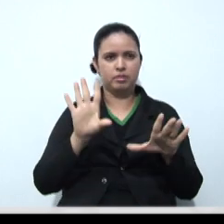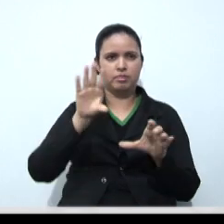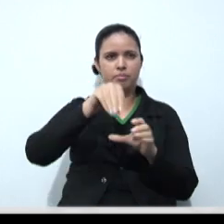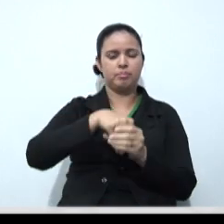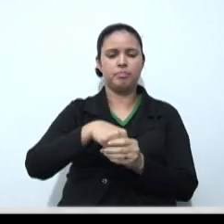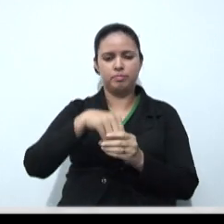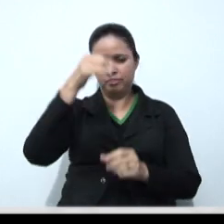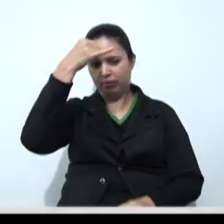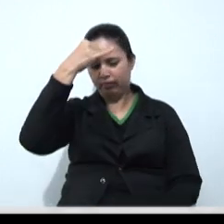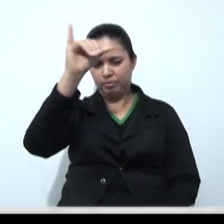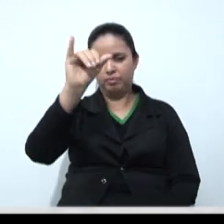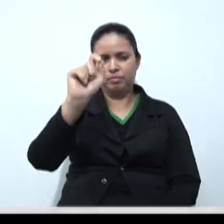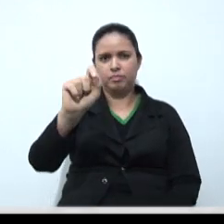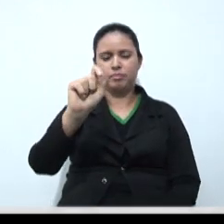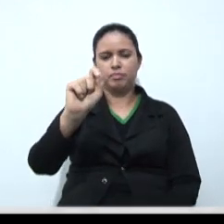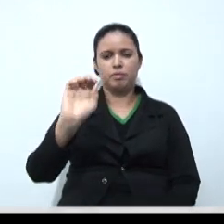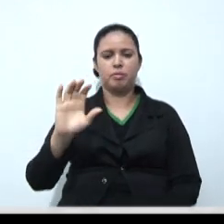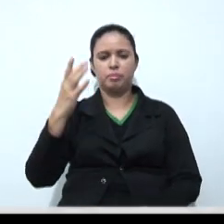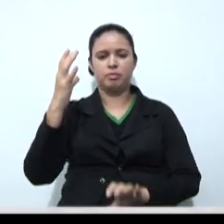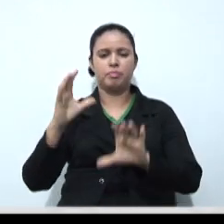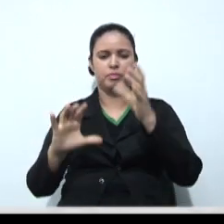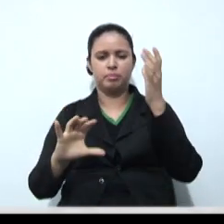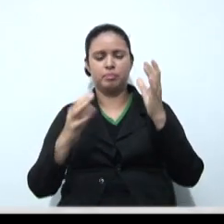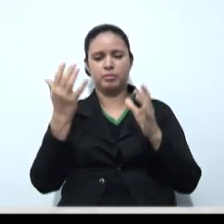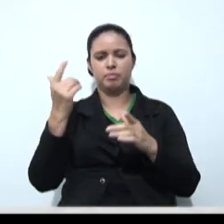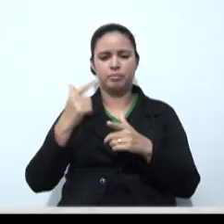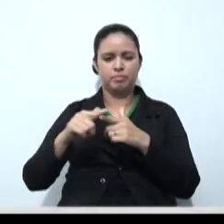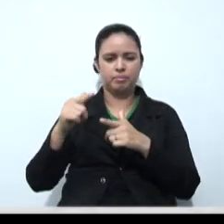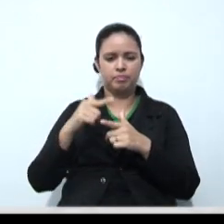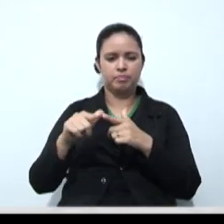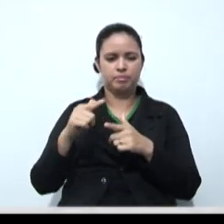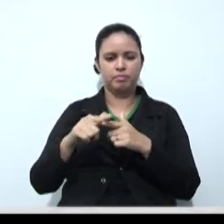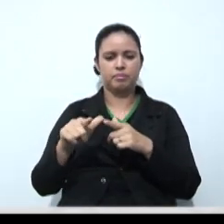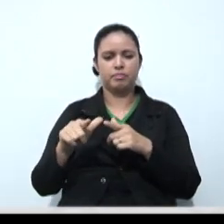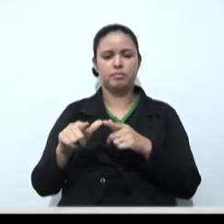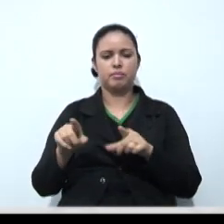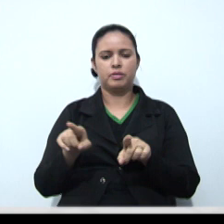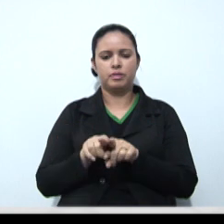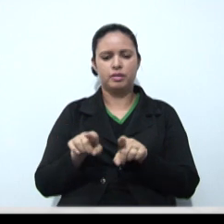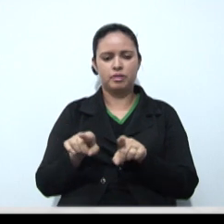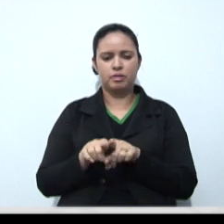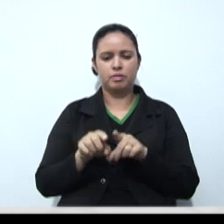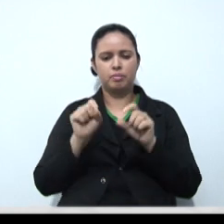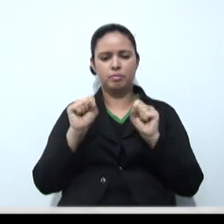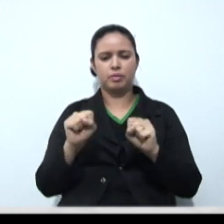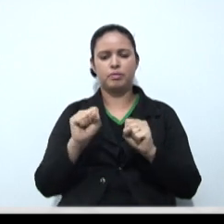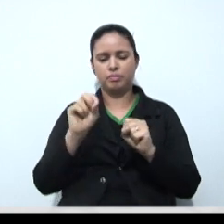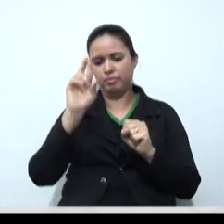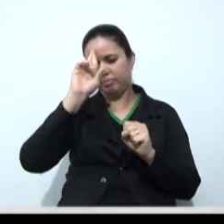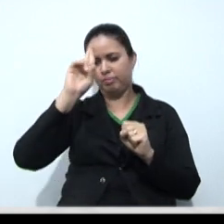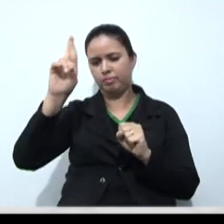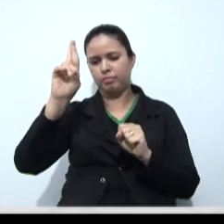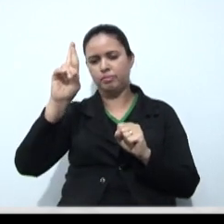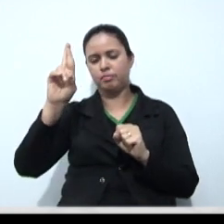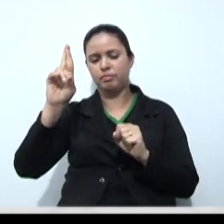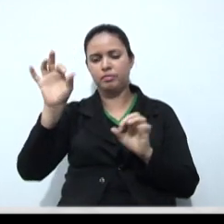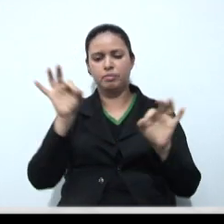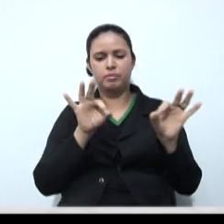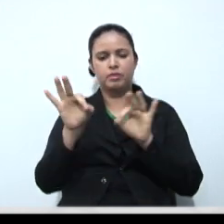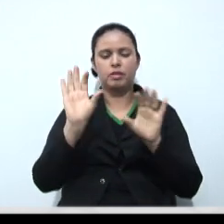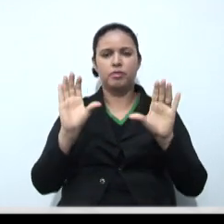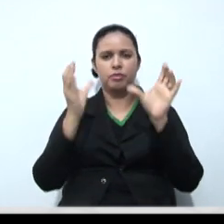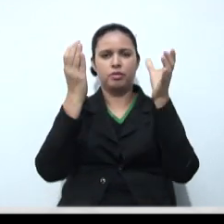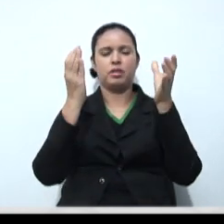de prevenção de acidentes do trabalhador, ou seja, a CIPAT, e ela também pode ser responsável por organizar festas